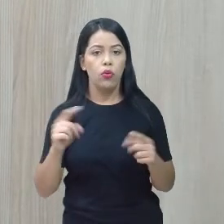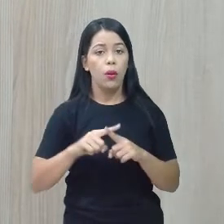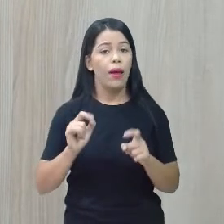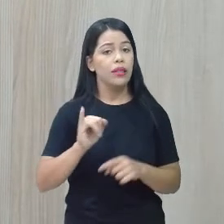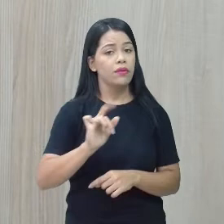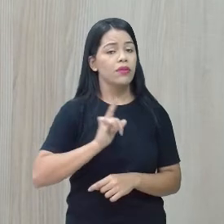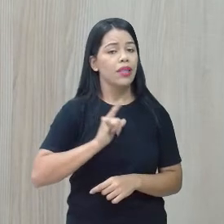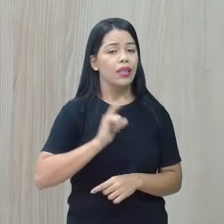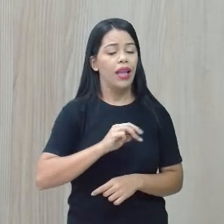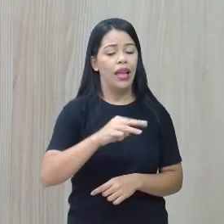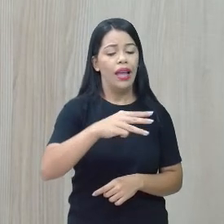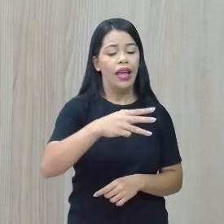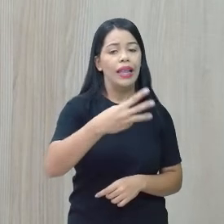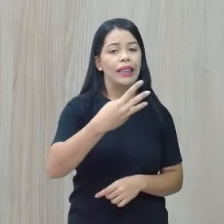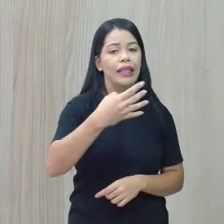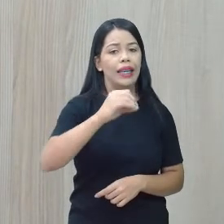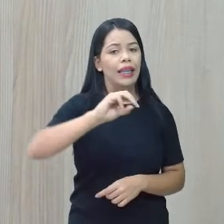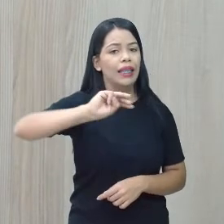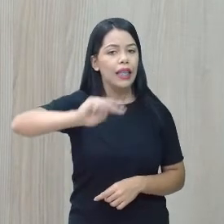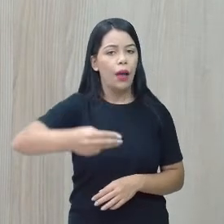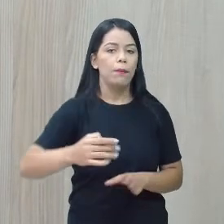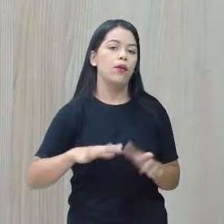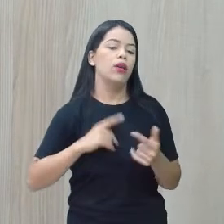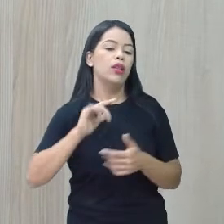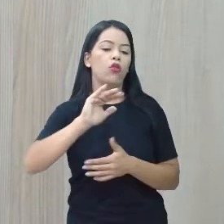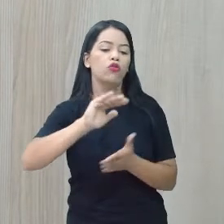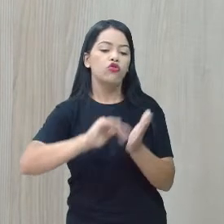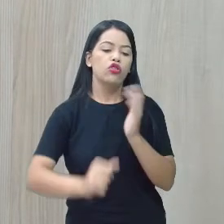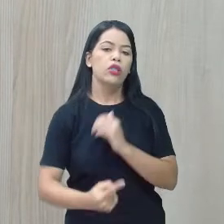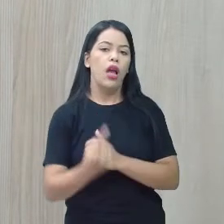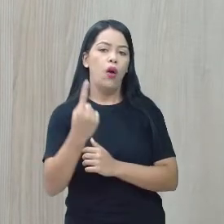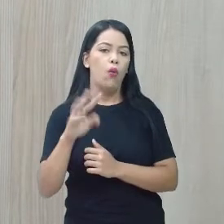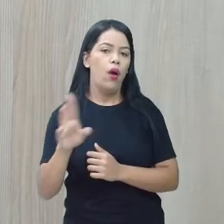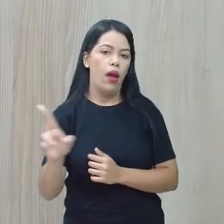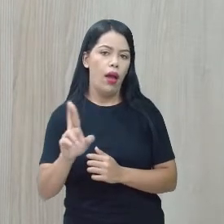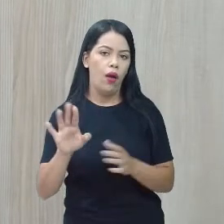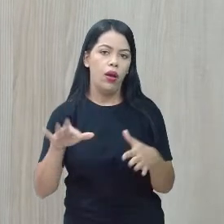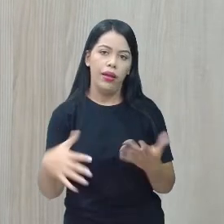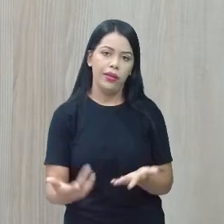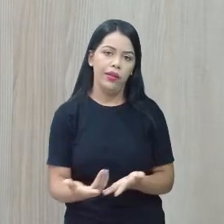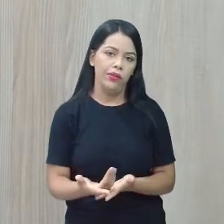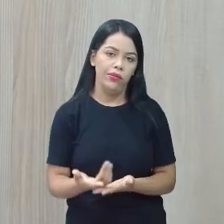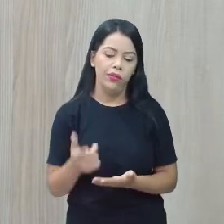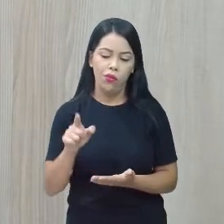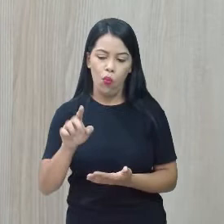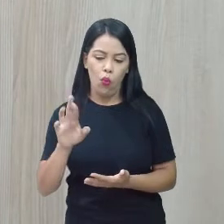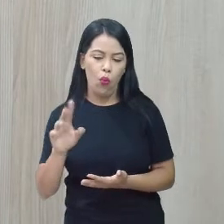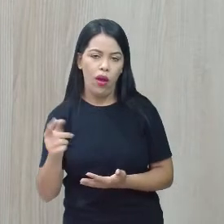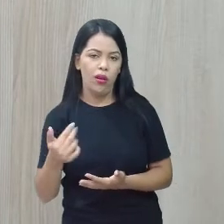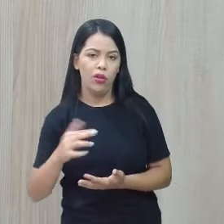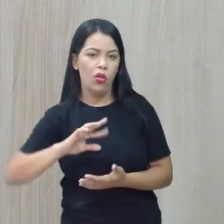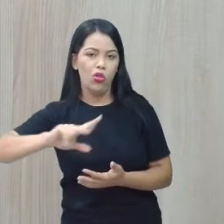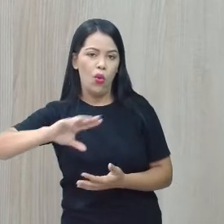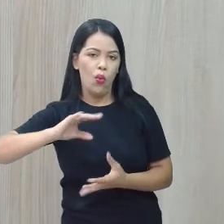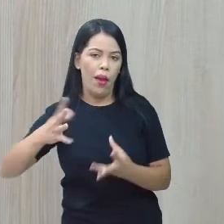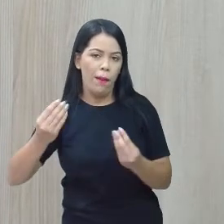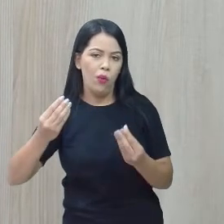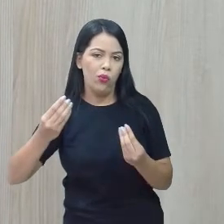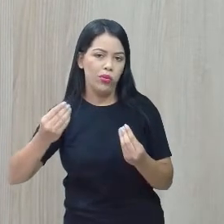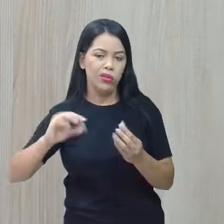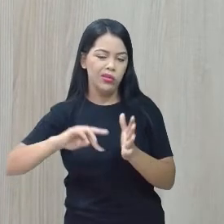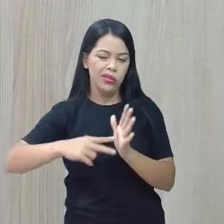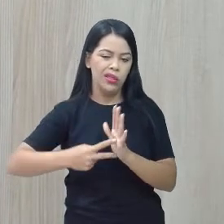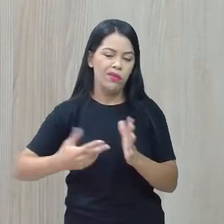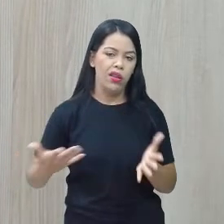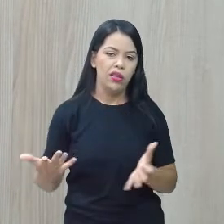30.000, certo? E tira esse R$1, esse R$1 também aí já não vai ser tão significante, tá bom?